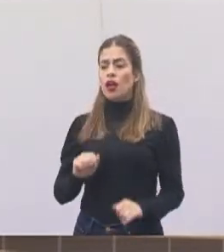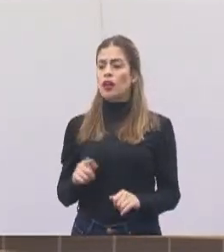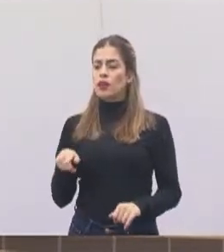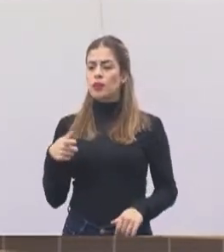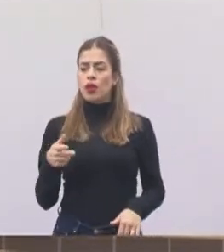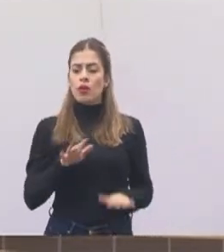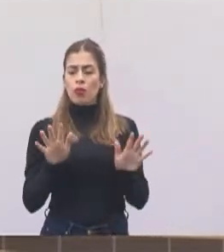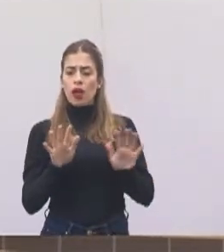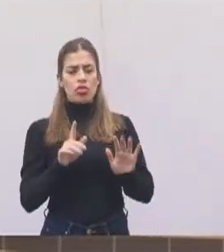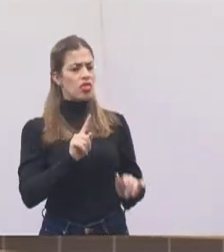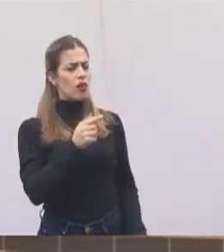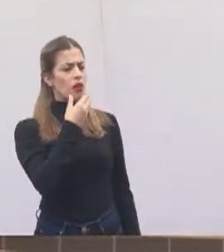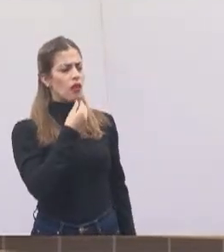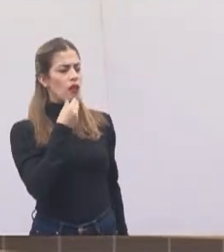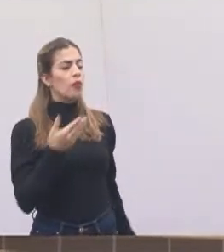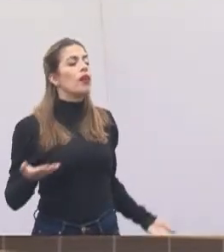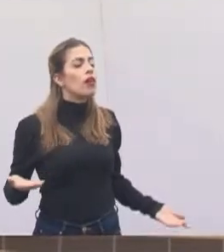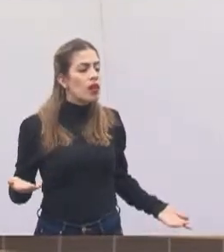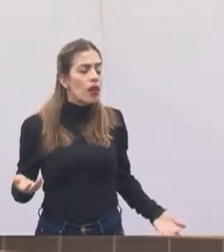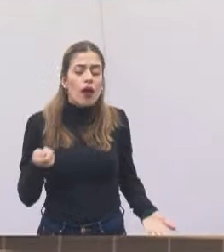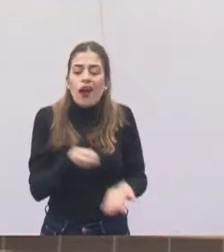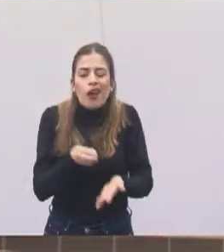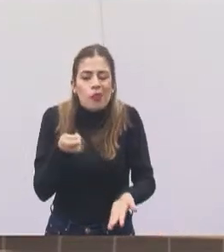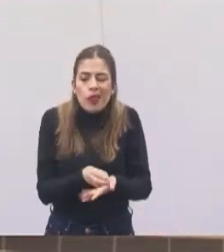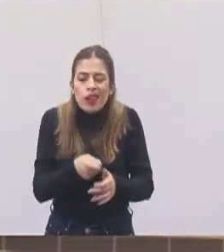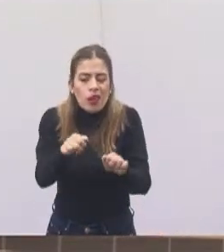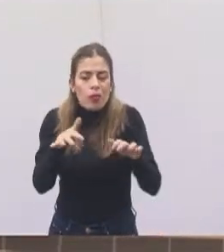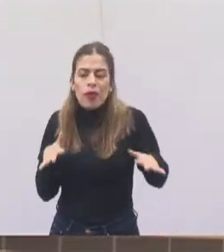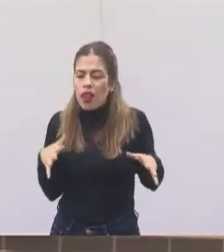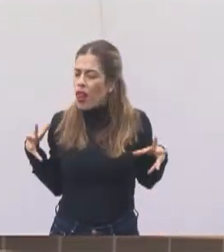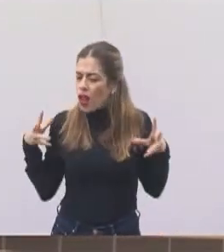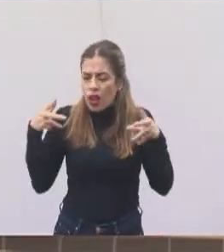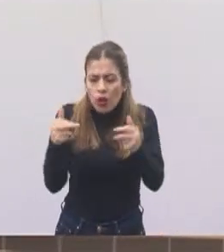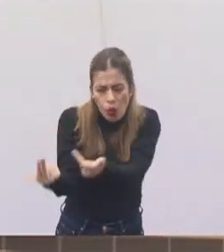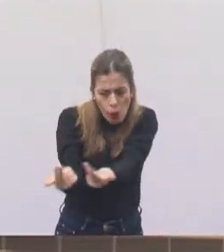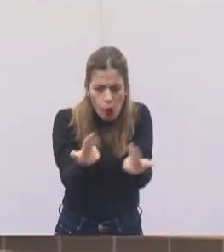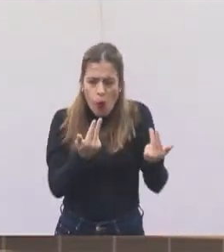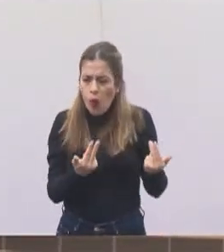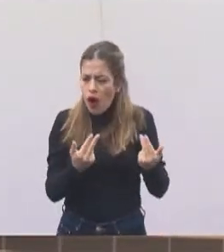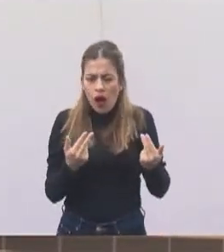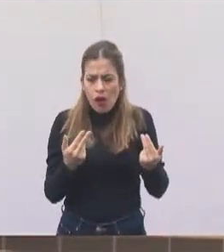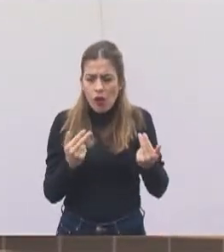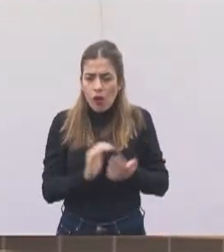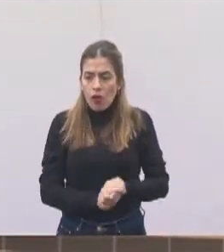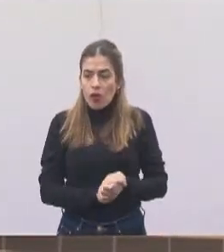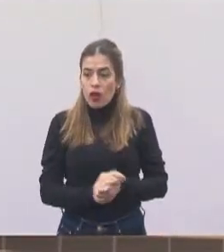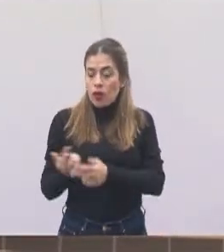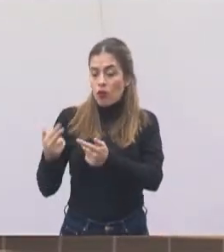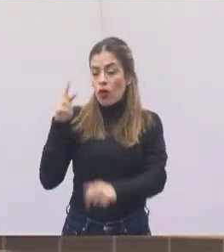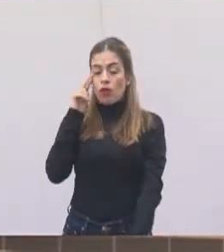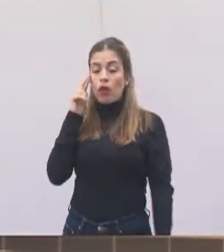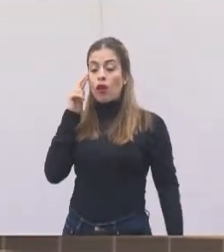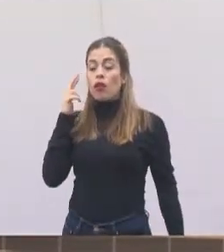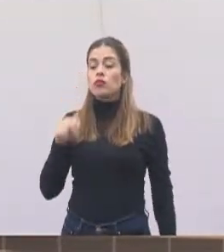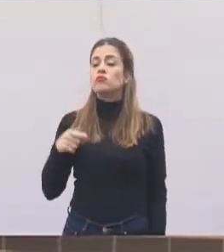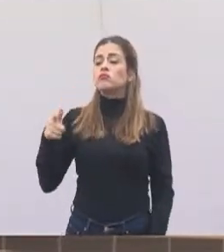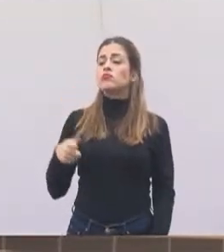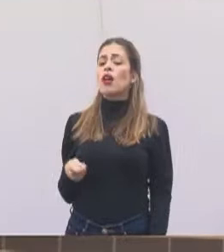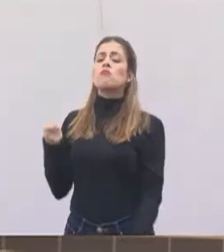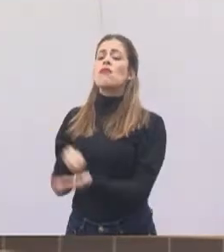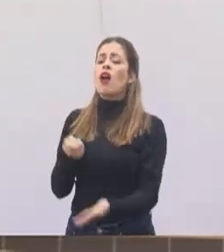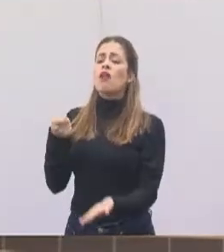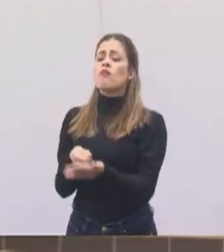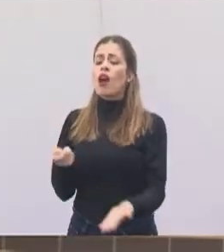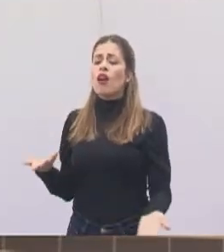porque é homem. Não, mas porque é homem. A pressão no plenário é para todo mundo. Porque como foi para o Roninha, tem que